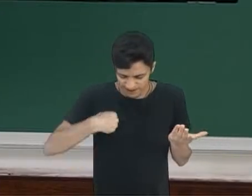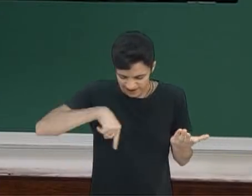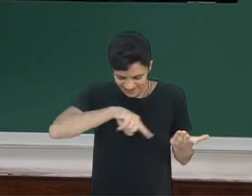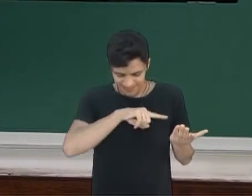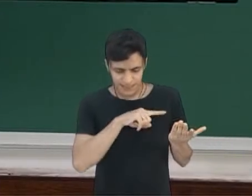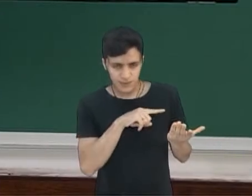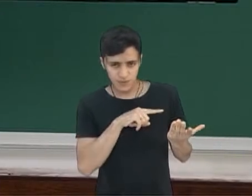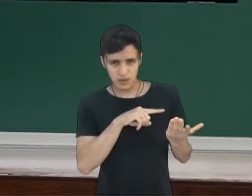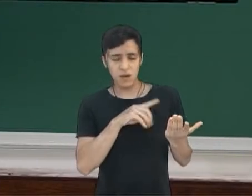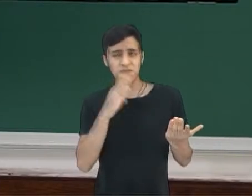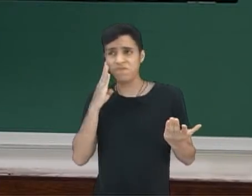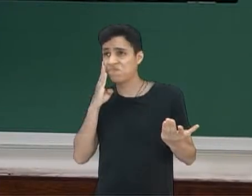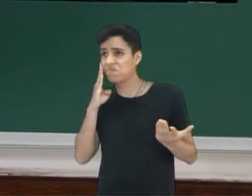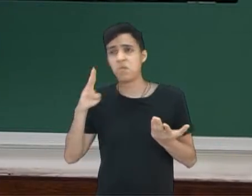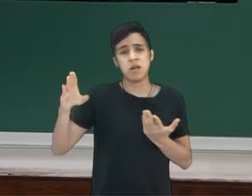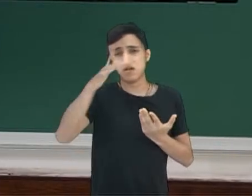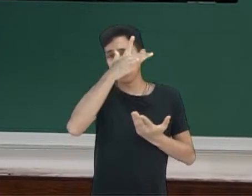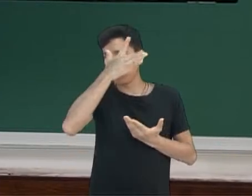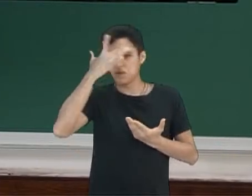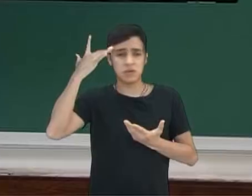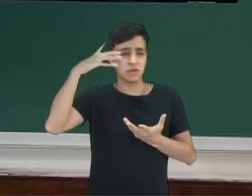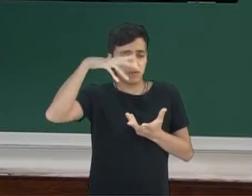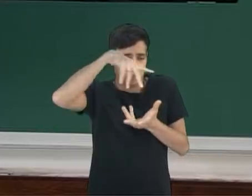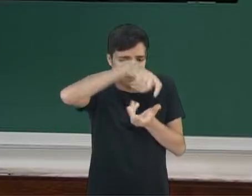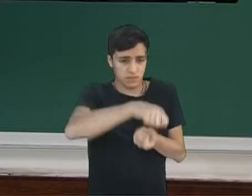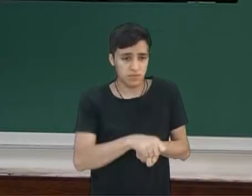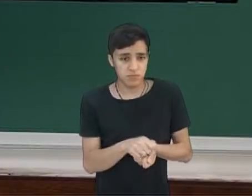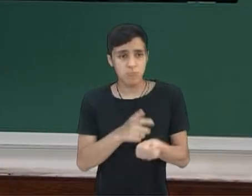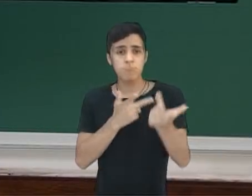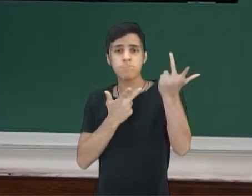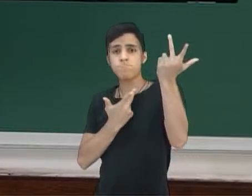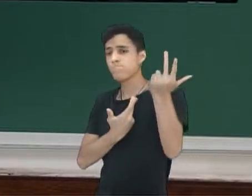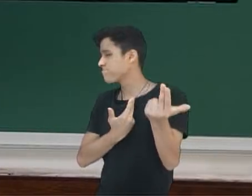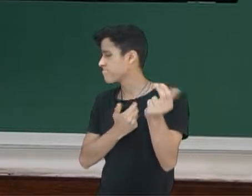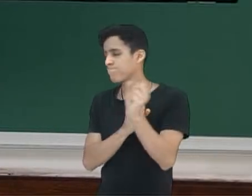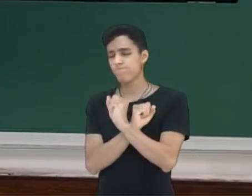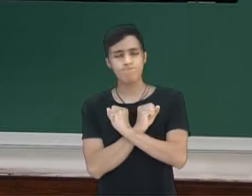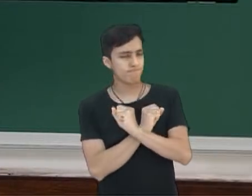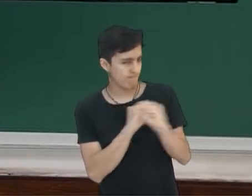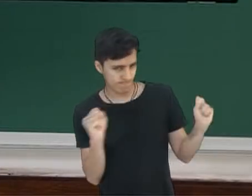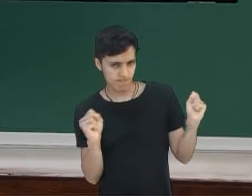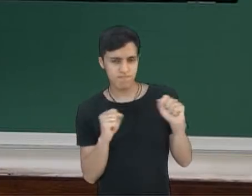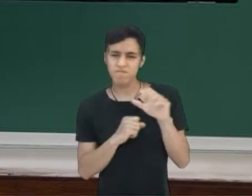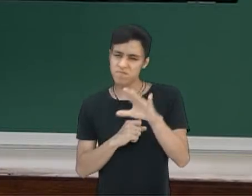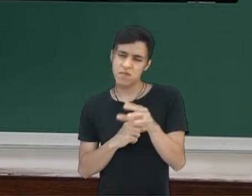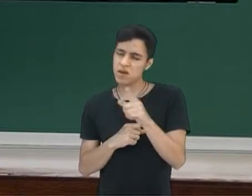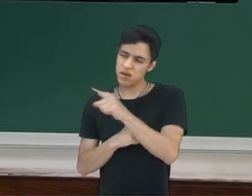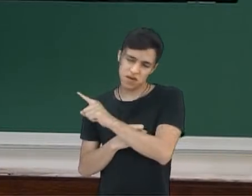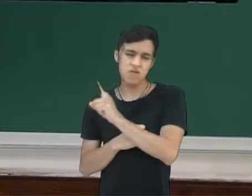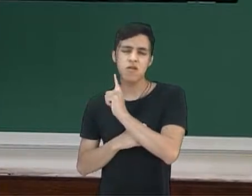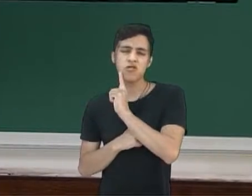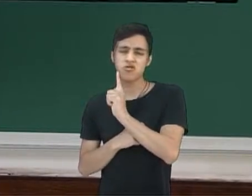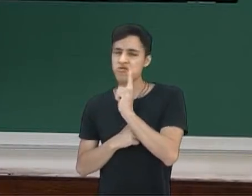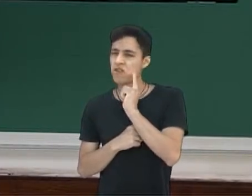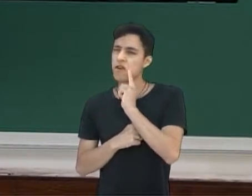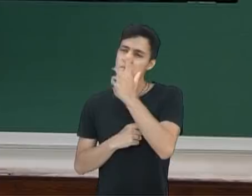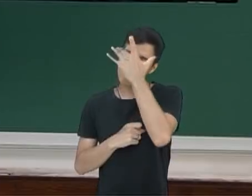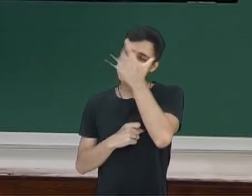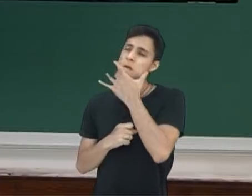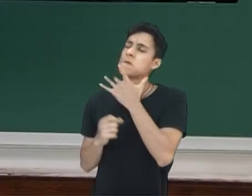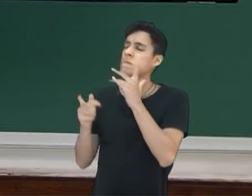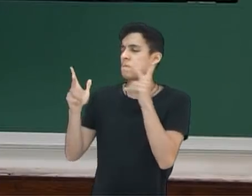somos bilhões de pessoas no mundo e nenhuma pessoa é igual a outra, né? Com exceção lá dos gêmeos, que a fisionomia deles é